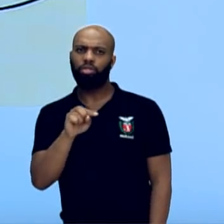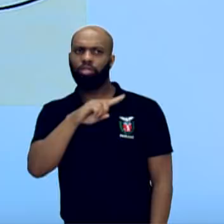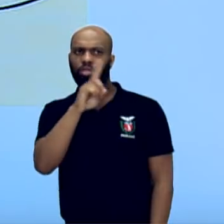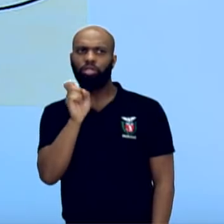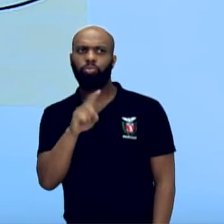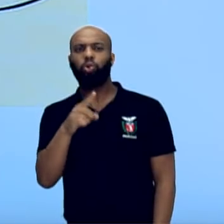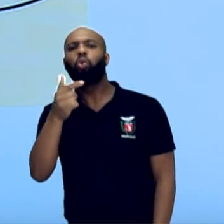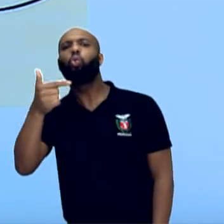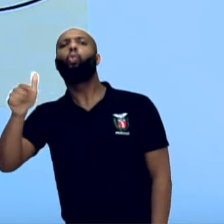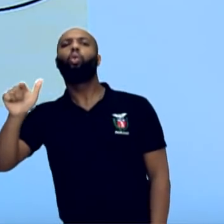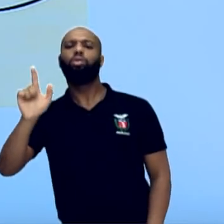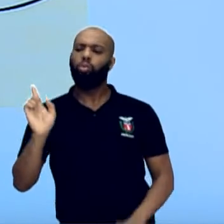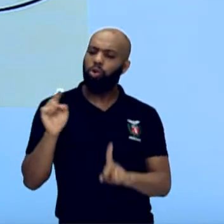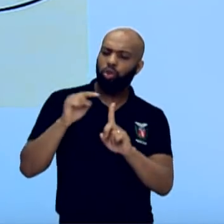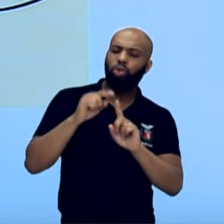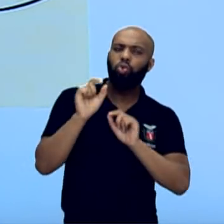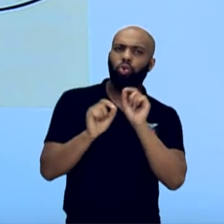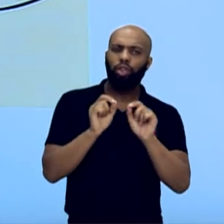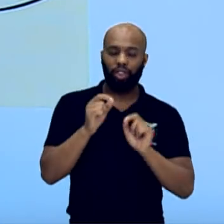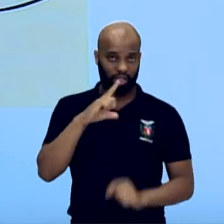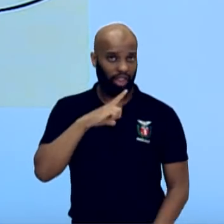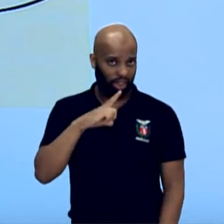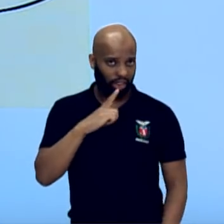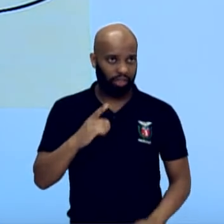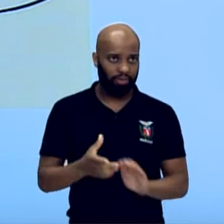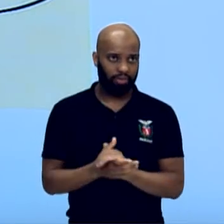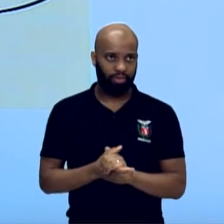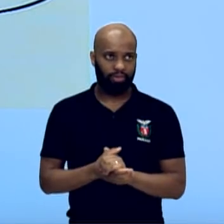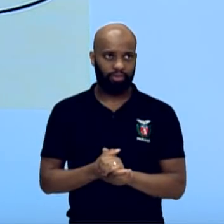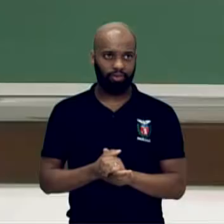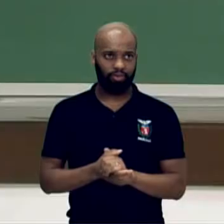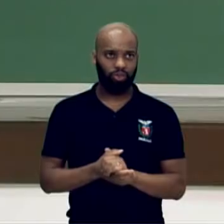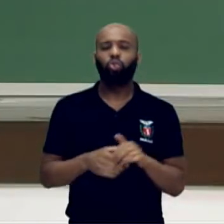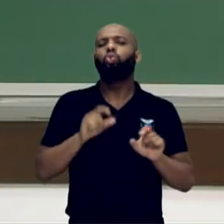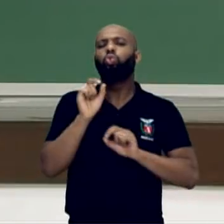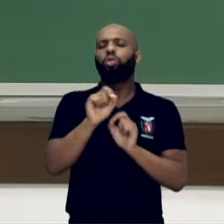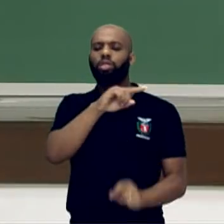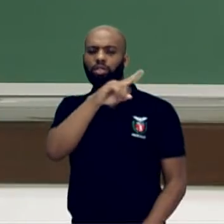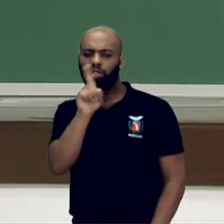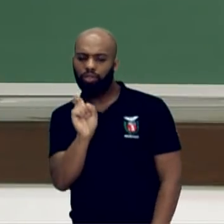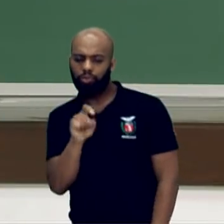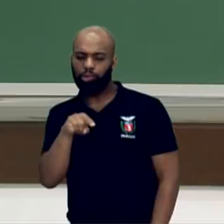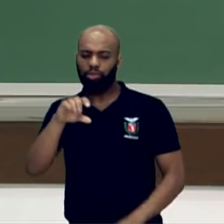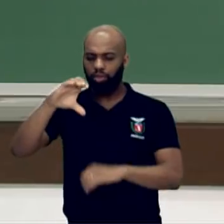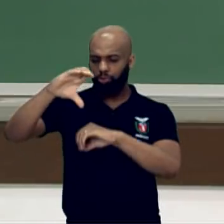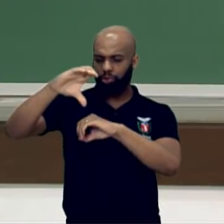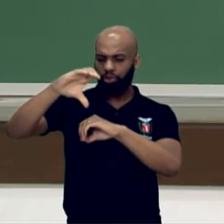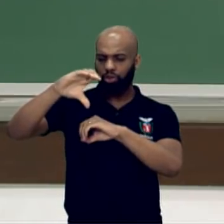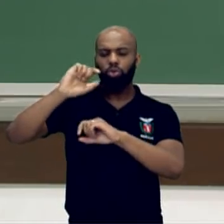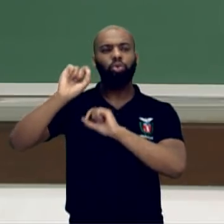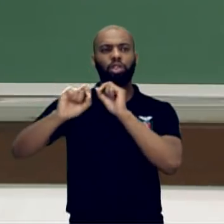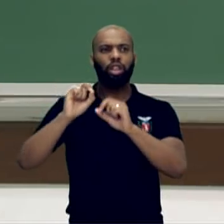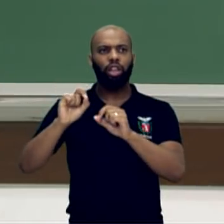no poema? Então, observe a outra função, olhe só. O que o ponto de interrogação está fazendo?